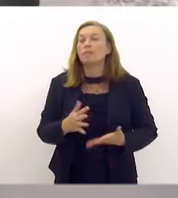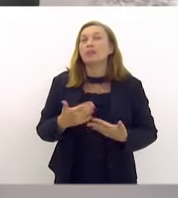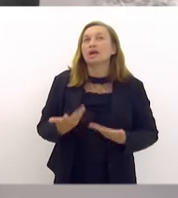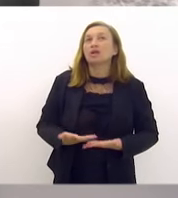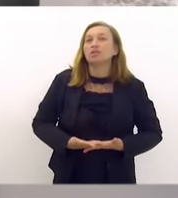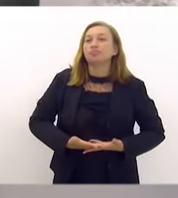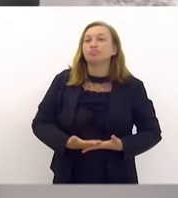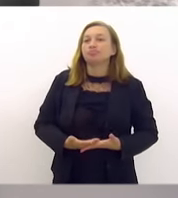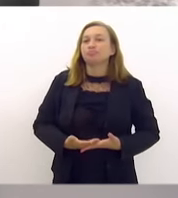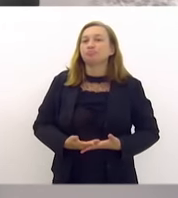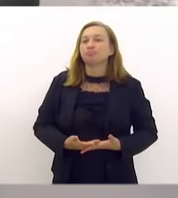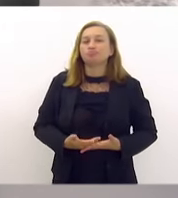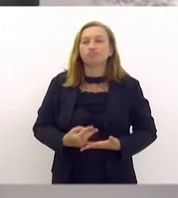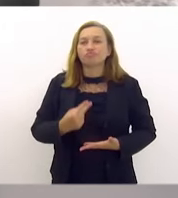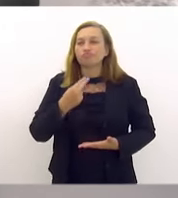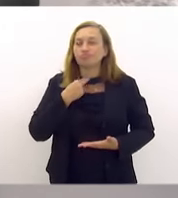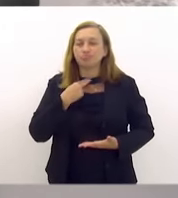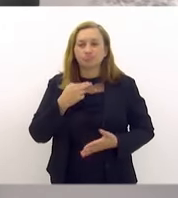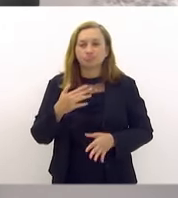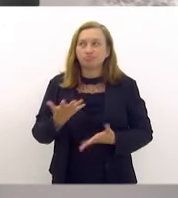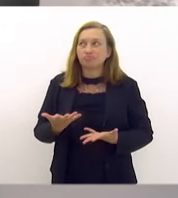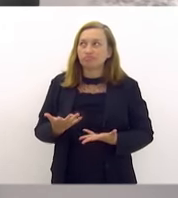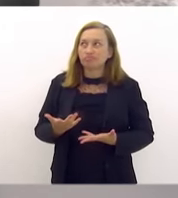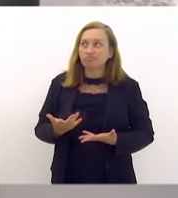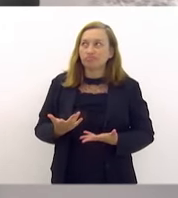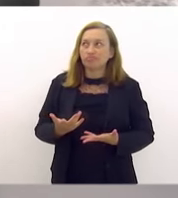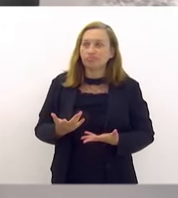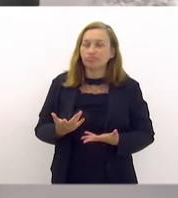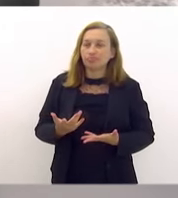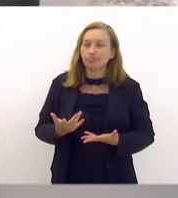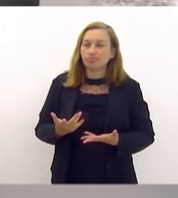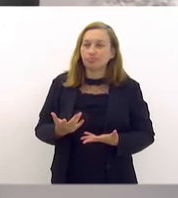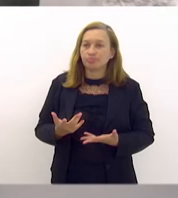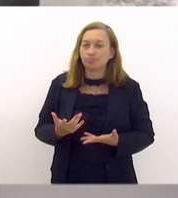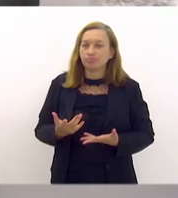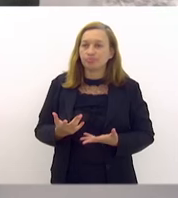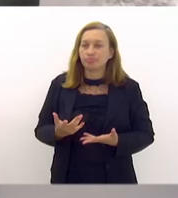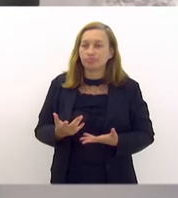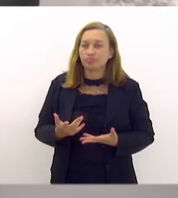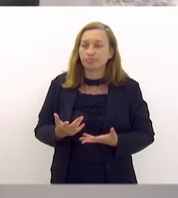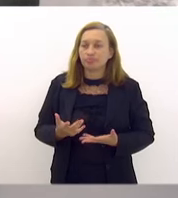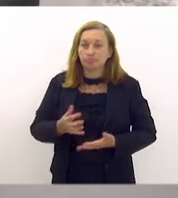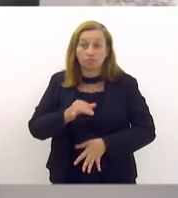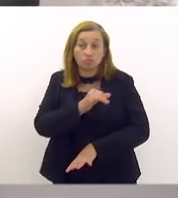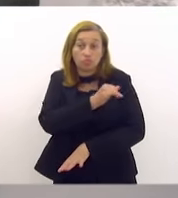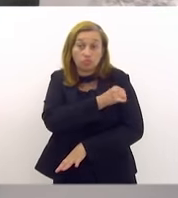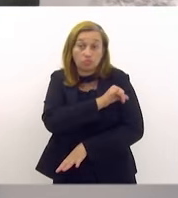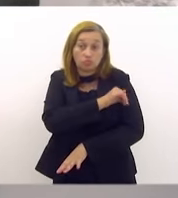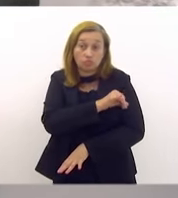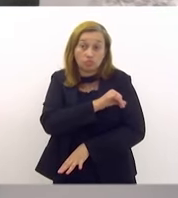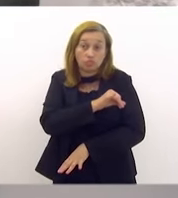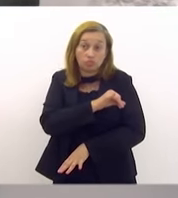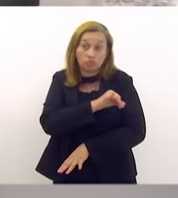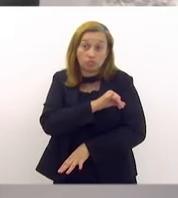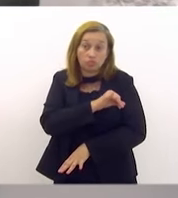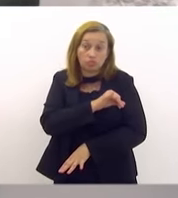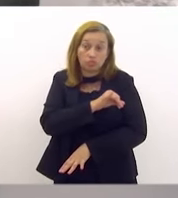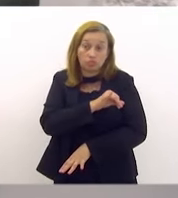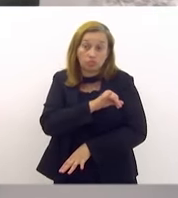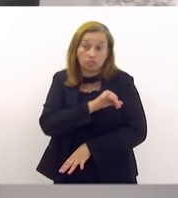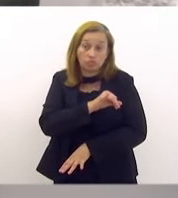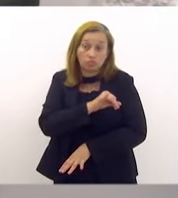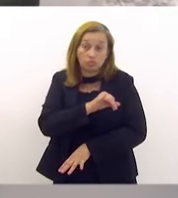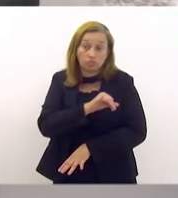eh nós não podemos mais nos dar ao Luxo no Rio de Janeiro de permanecer em Ilhas nós